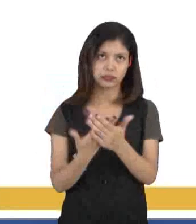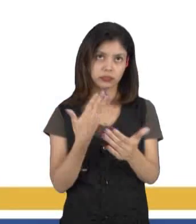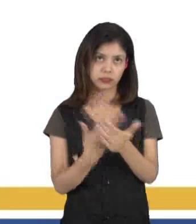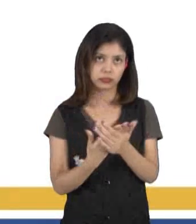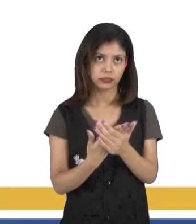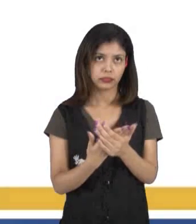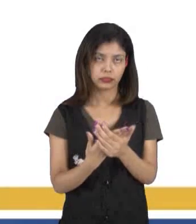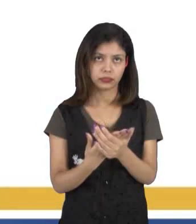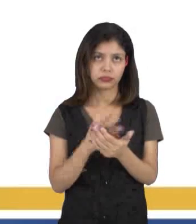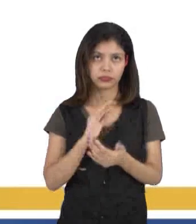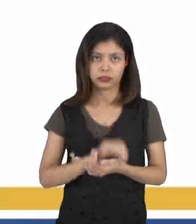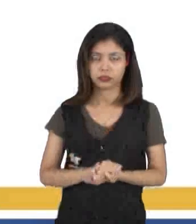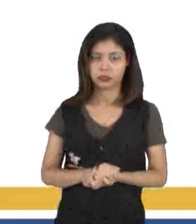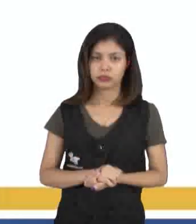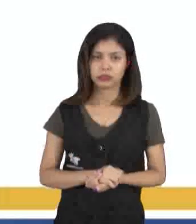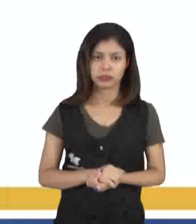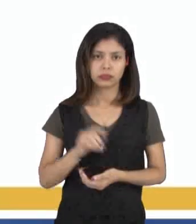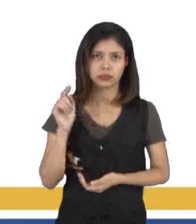tem também,